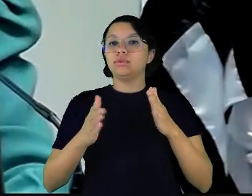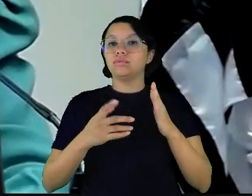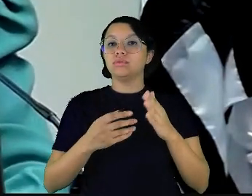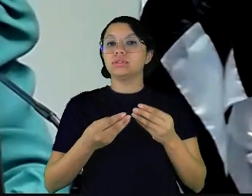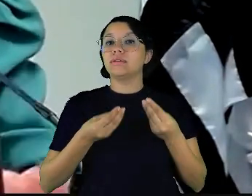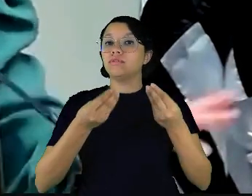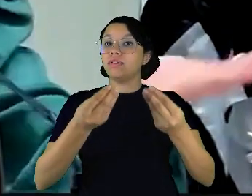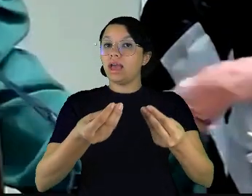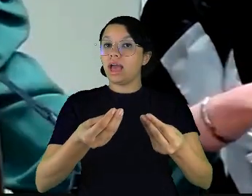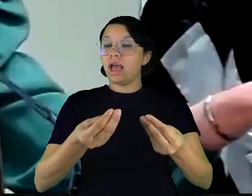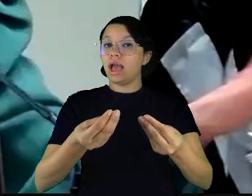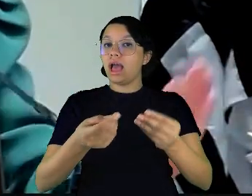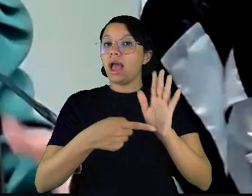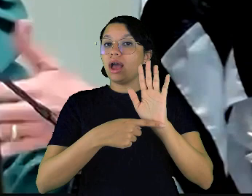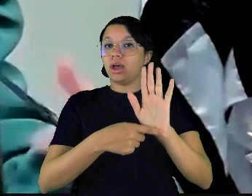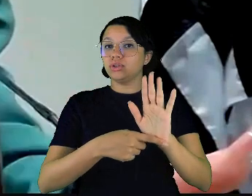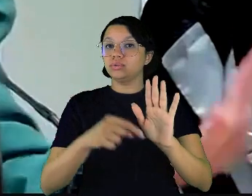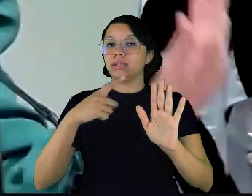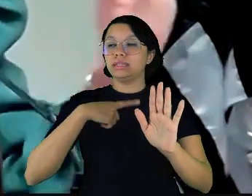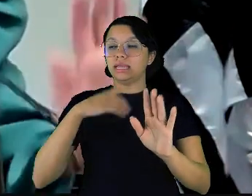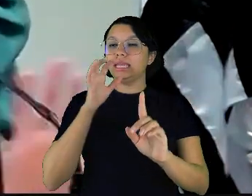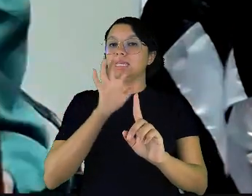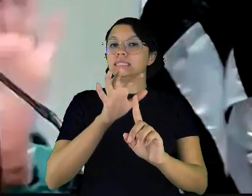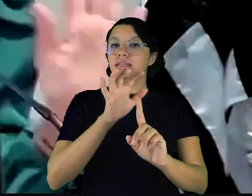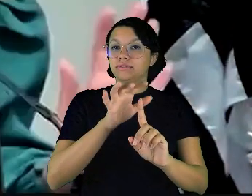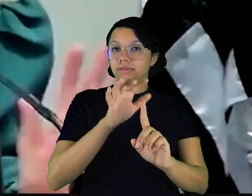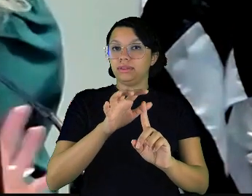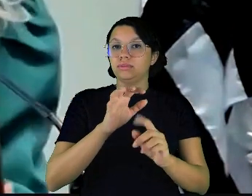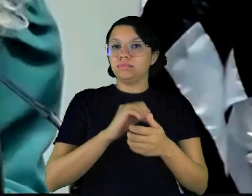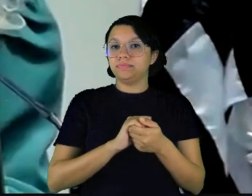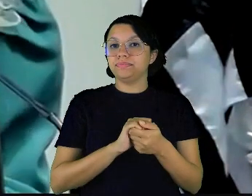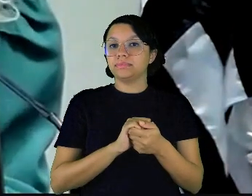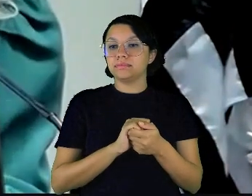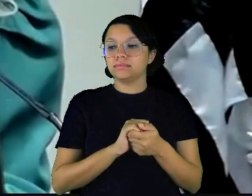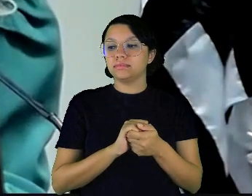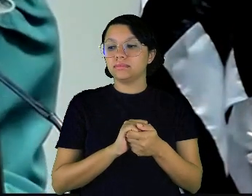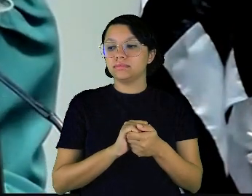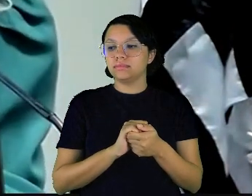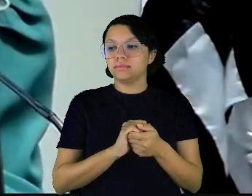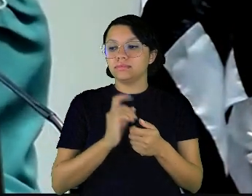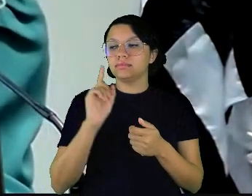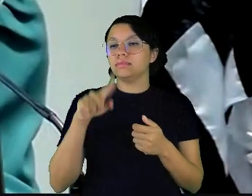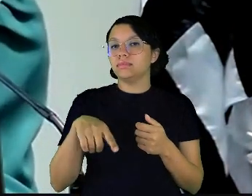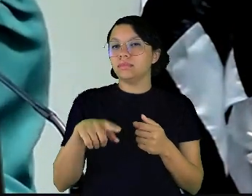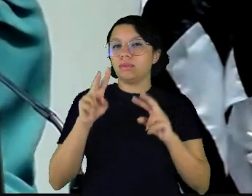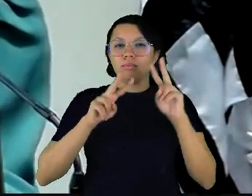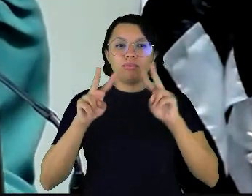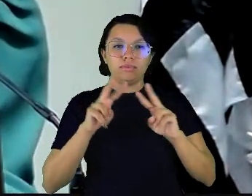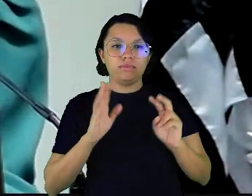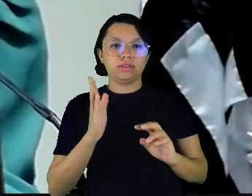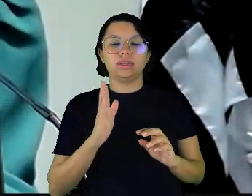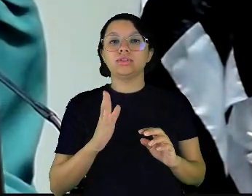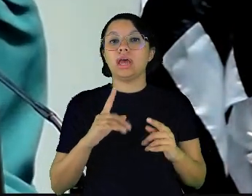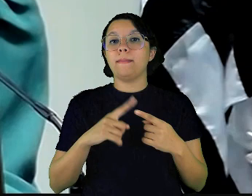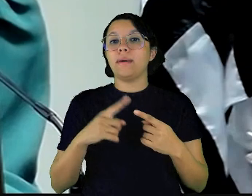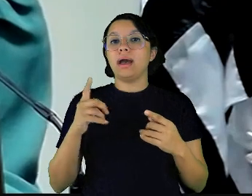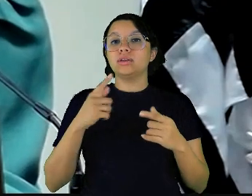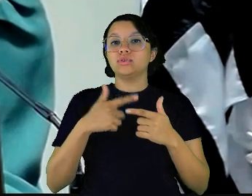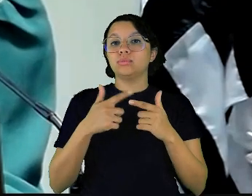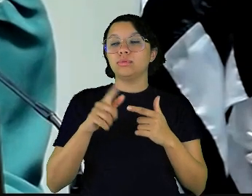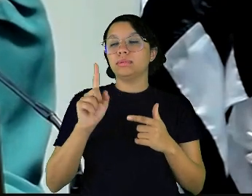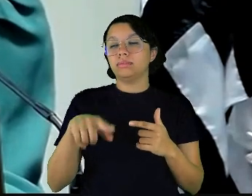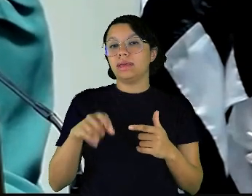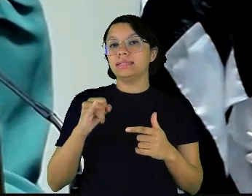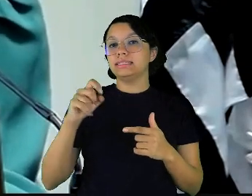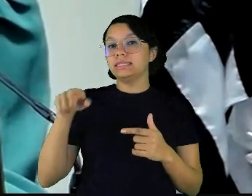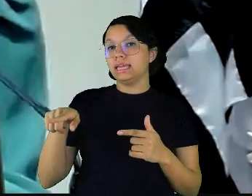auxílio, então nós temos esses efeitos que estão já verificados. O problema é, se